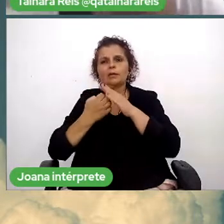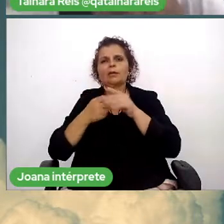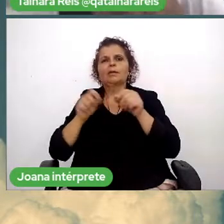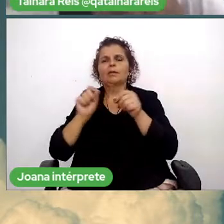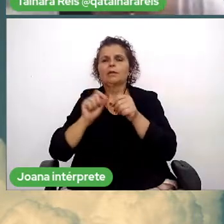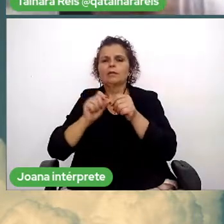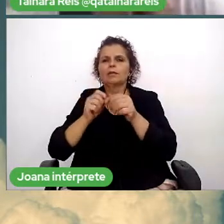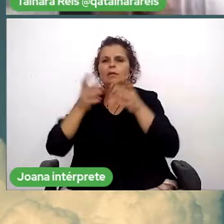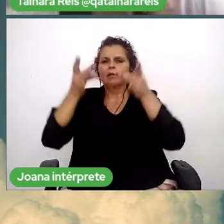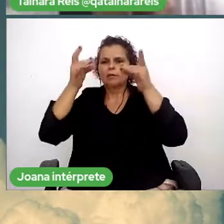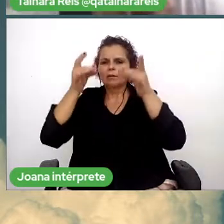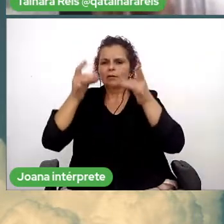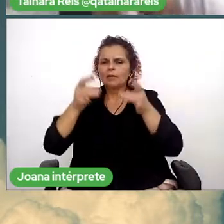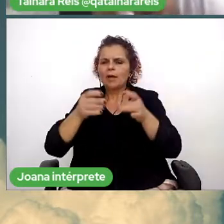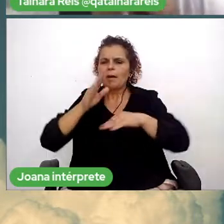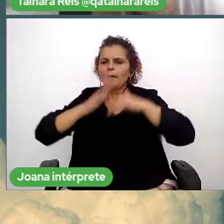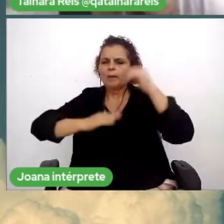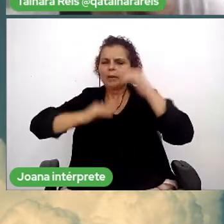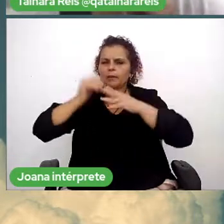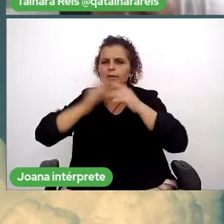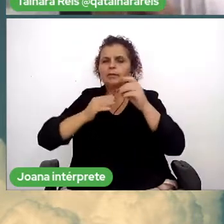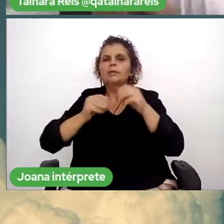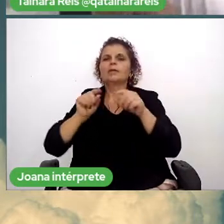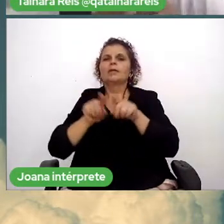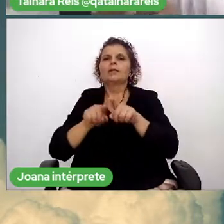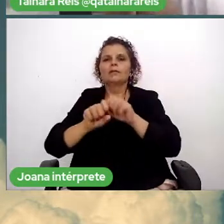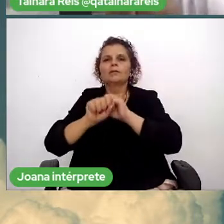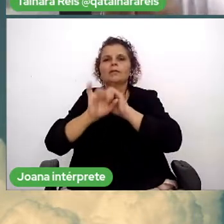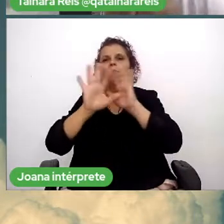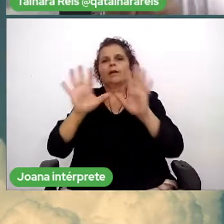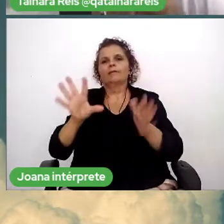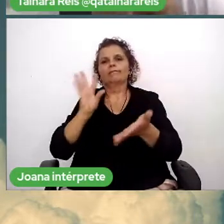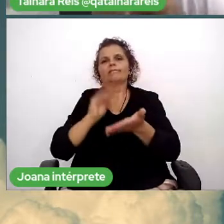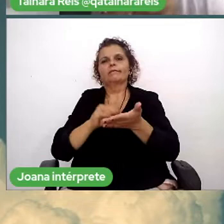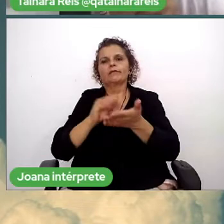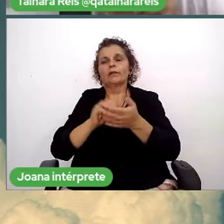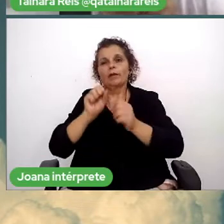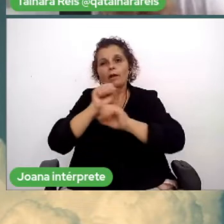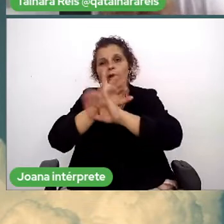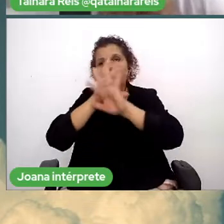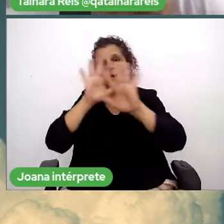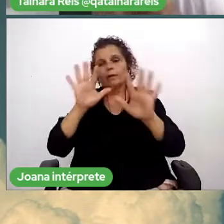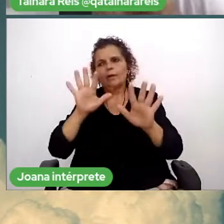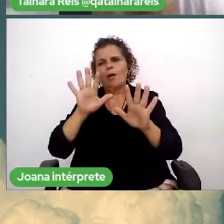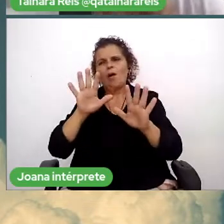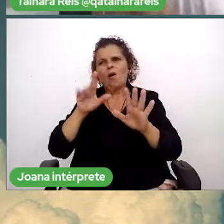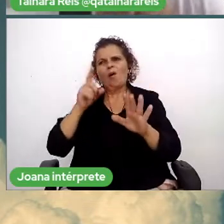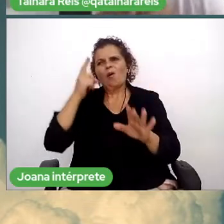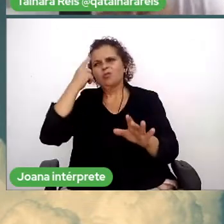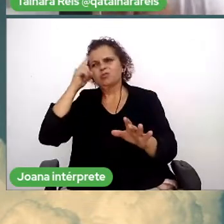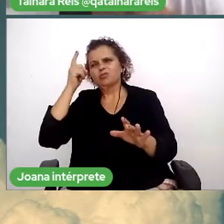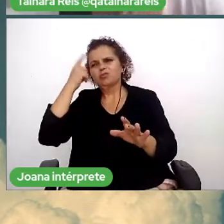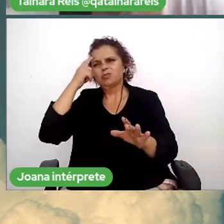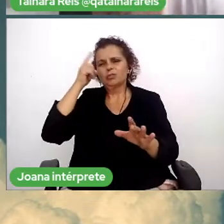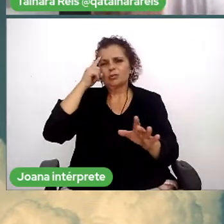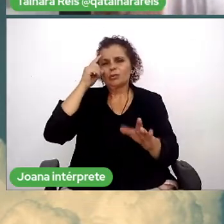de uma tarefa, de uma user story, não estar clara, ou ter informações dúbias, né, incompletas,